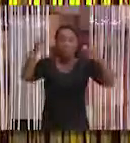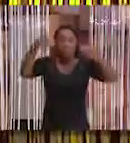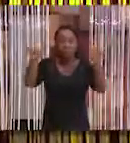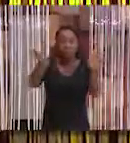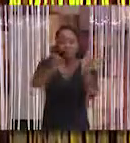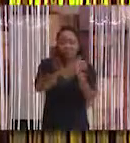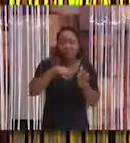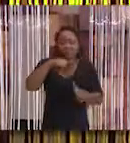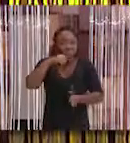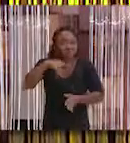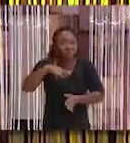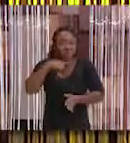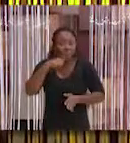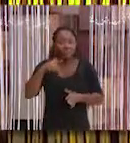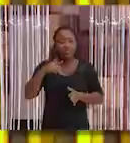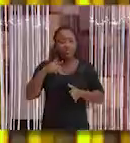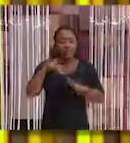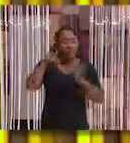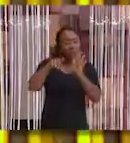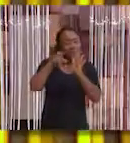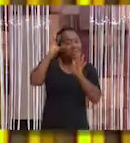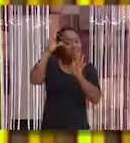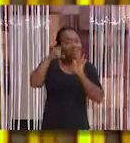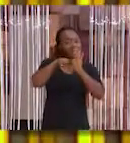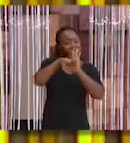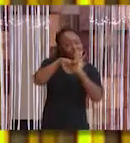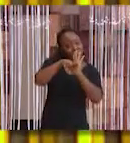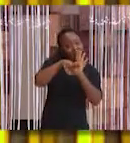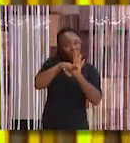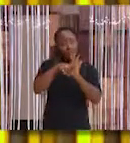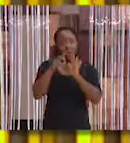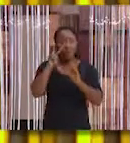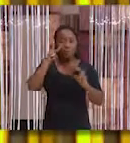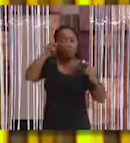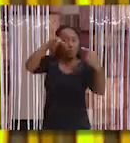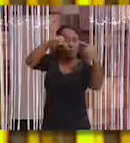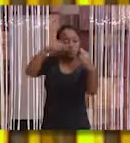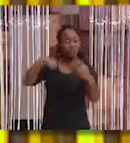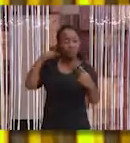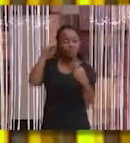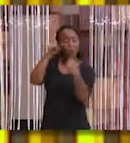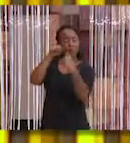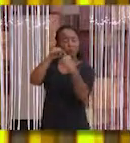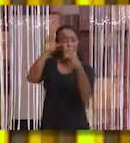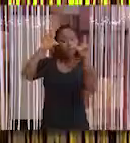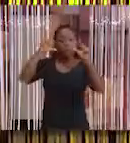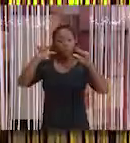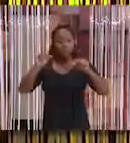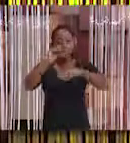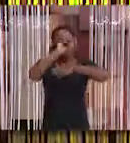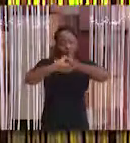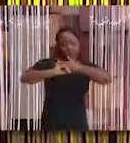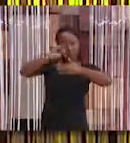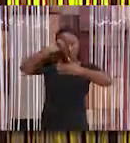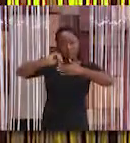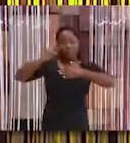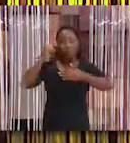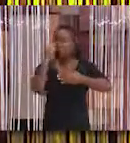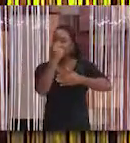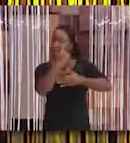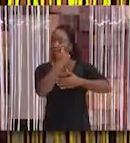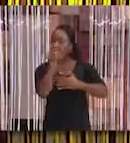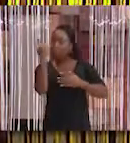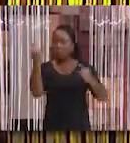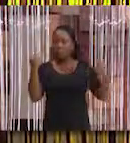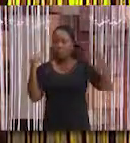ou o objetivo de chegar não se cumpre. Na física quântica, o lugar existe enquanto eu olho para ele. Ele está para mim, reduzido à escala de minha